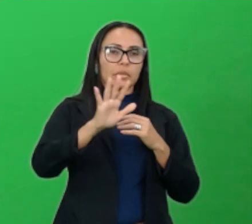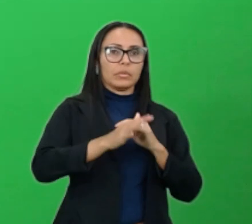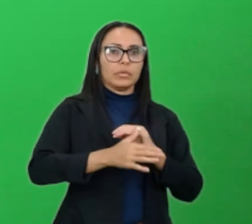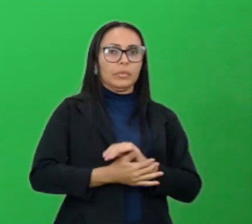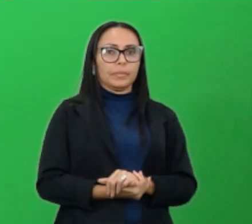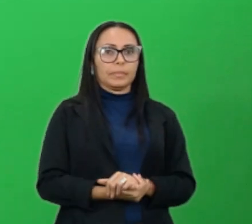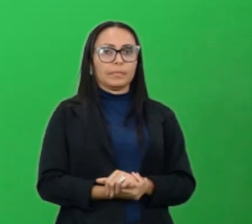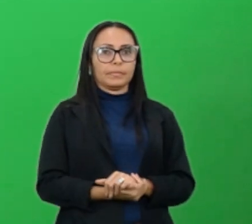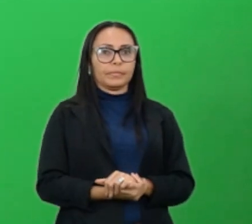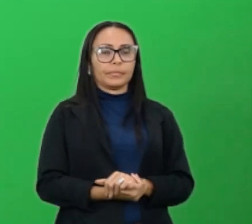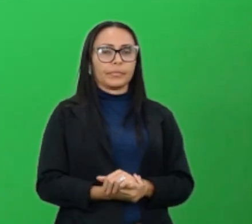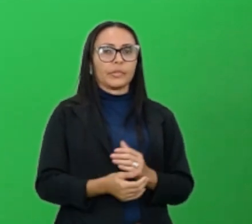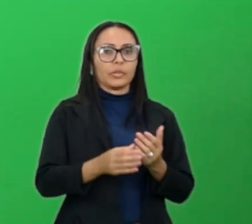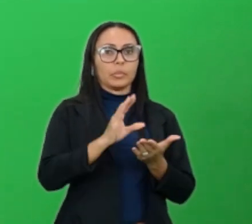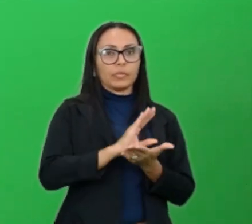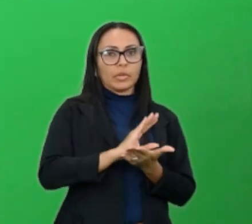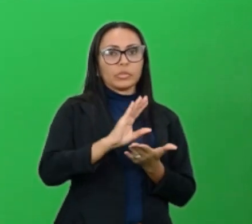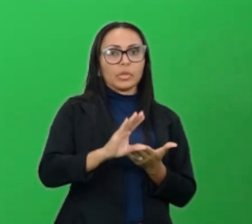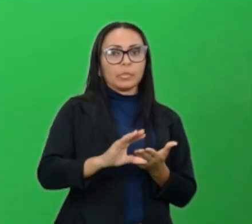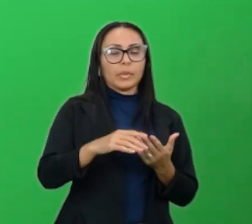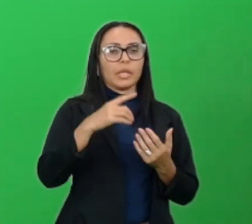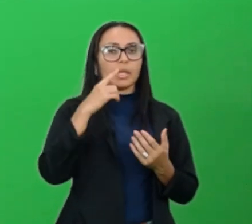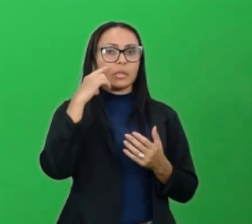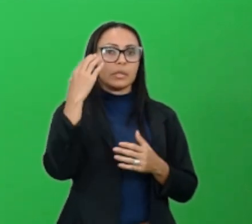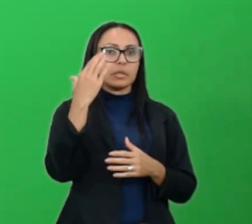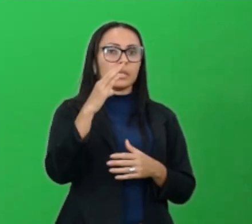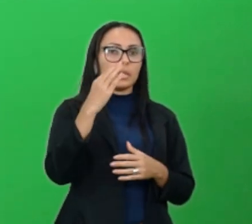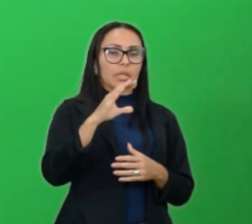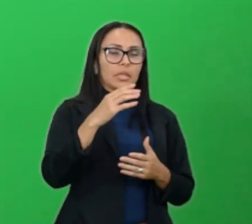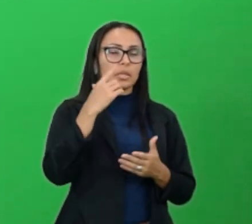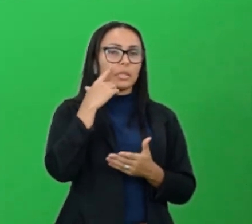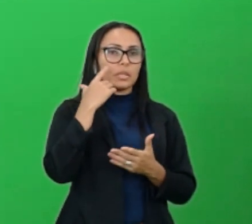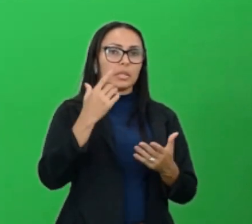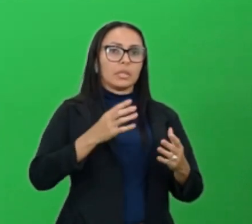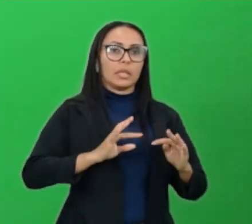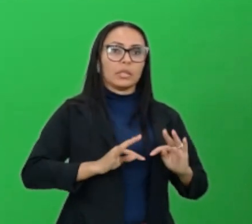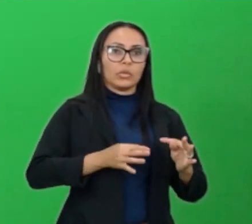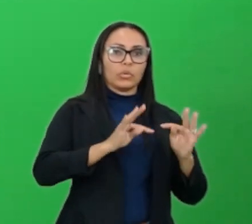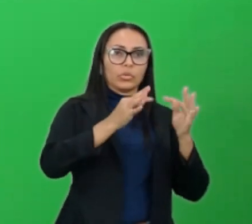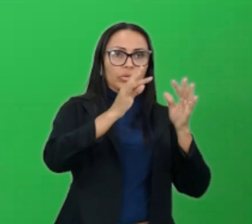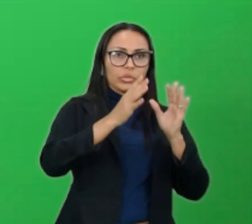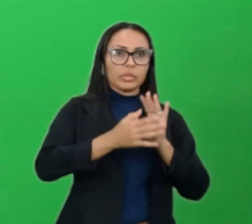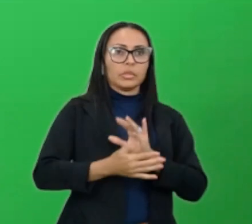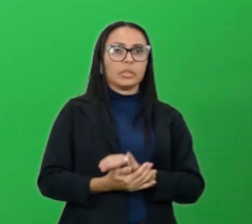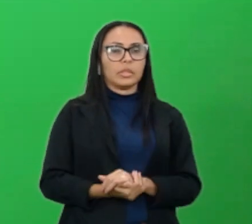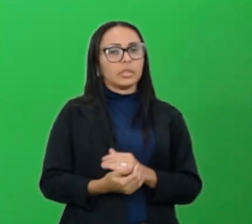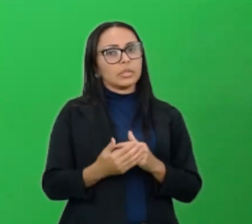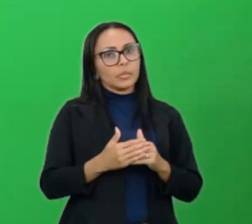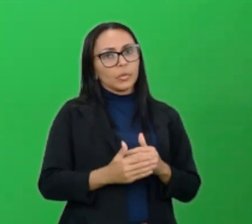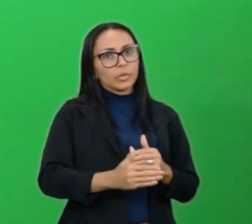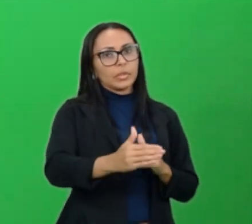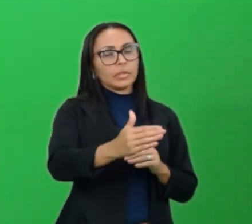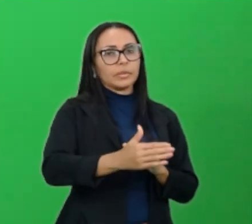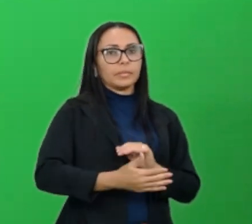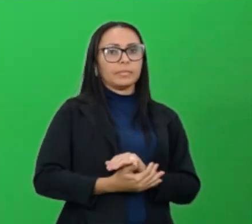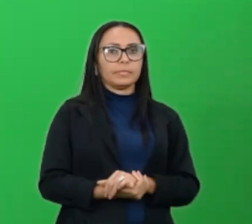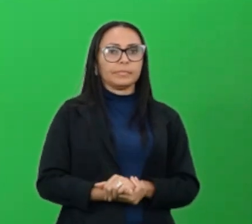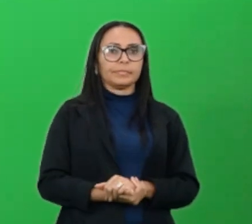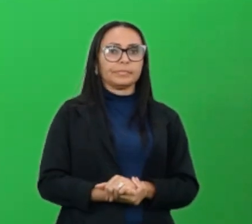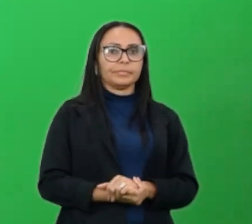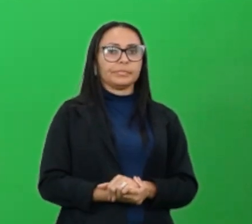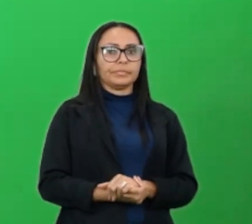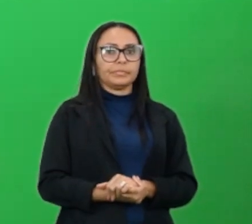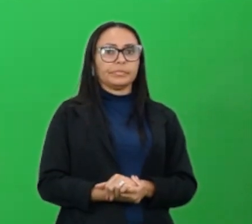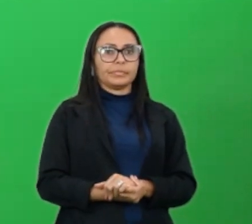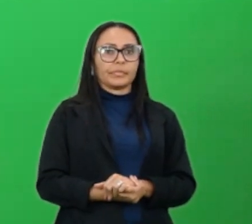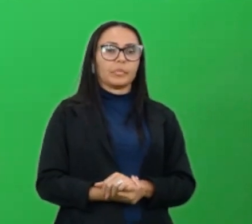públicos em ciência e tecnologia, capital humano em seus diversos níveis e assim por diante. Passando à segunda dimensão, que é a